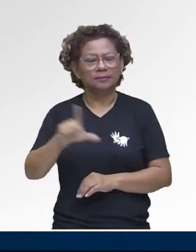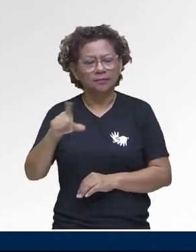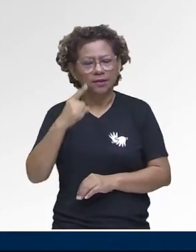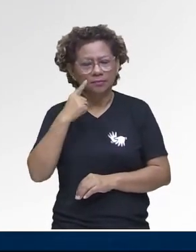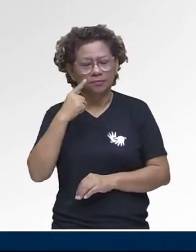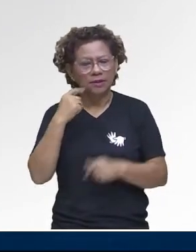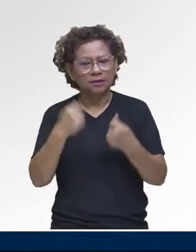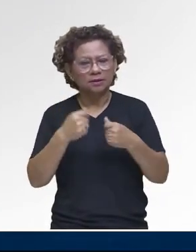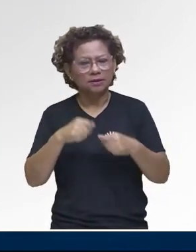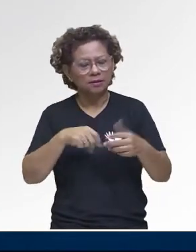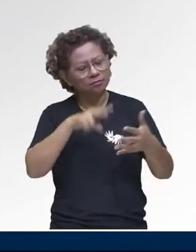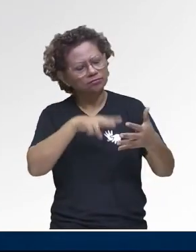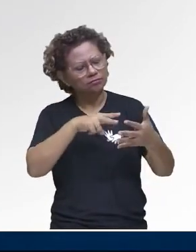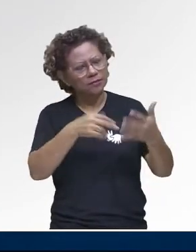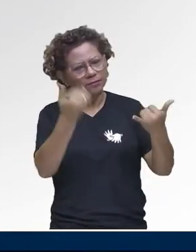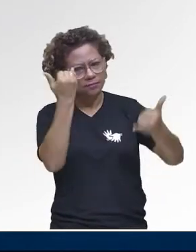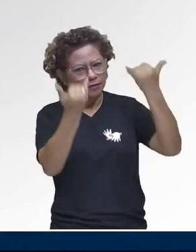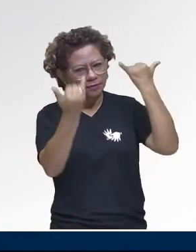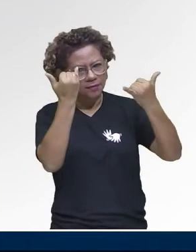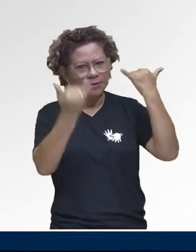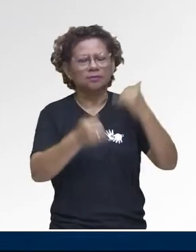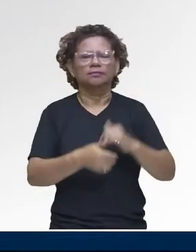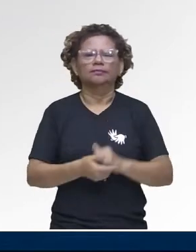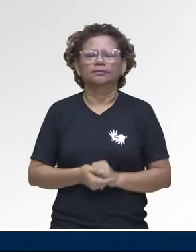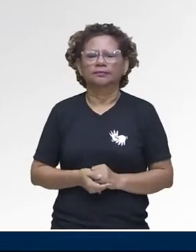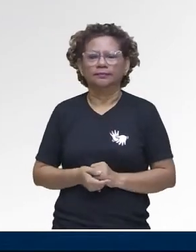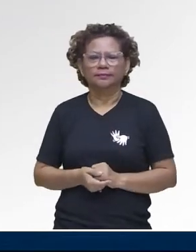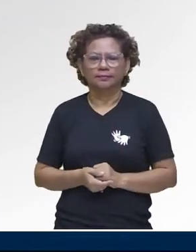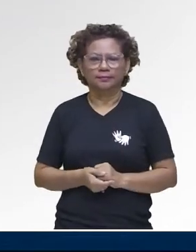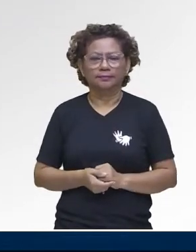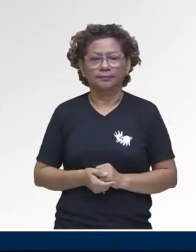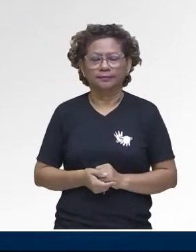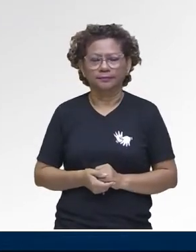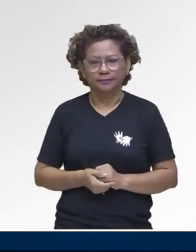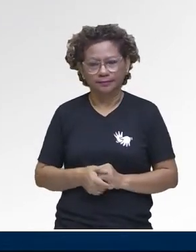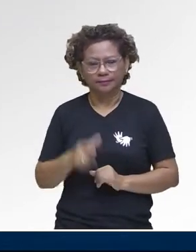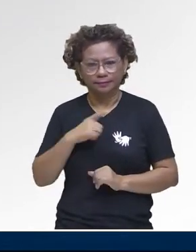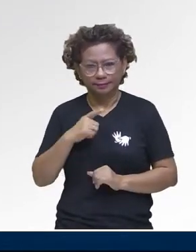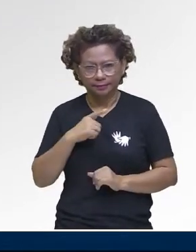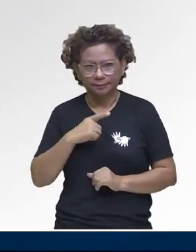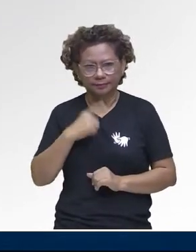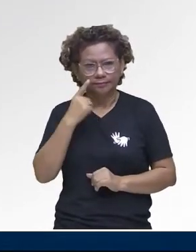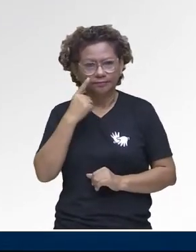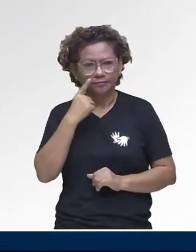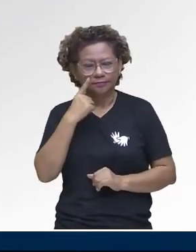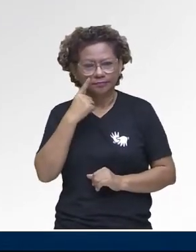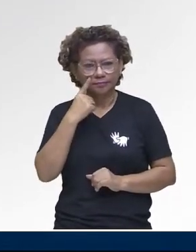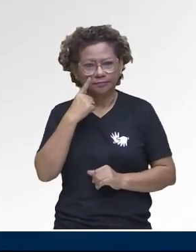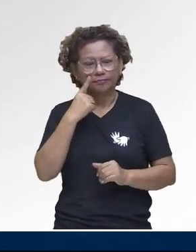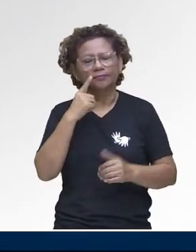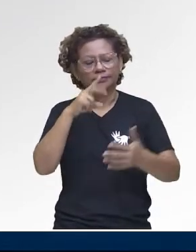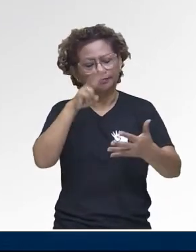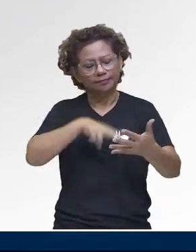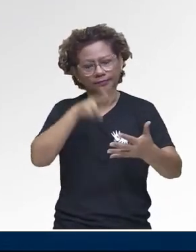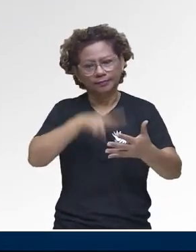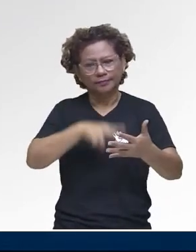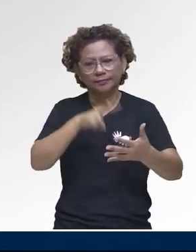comando? A parte inteira, olha aqui, a parte